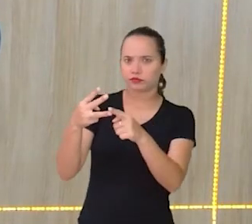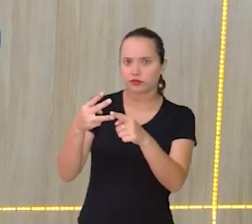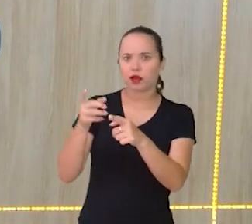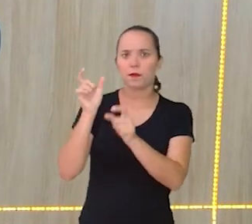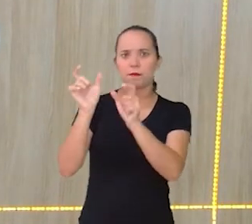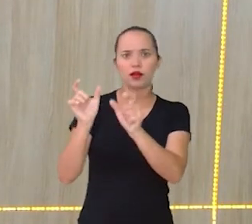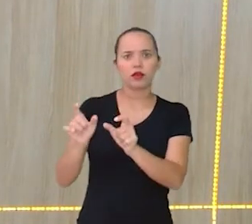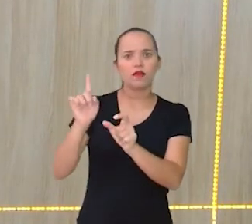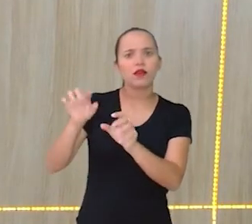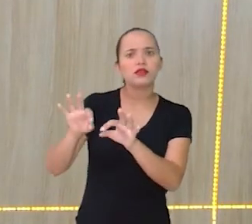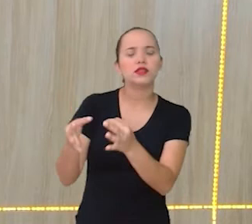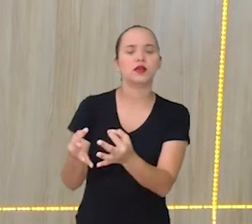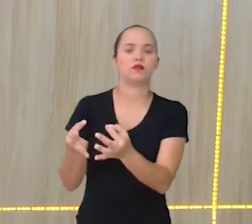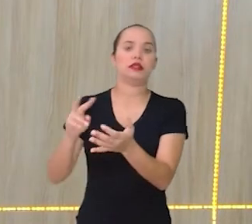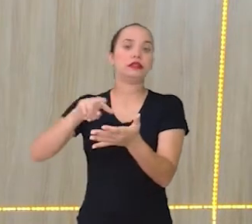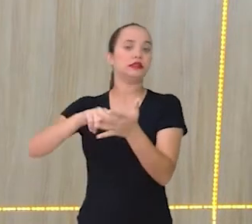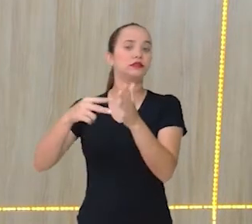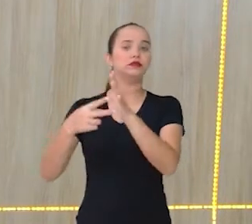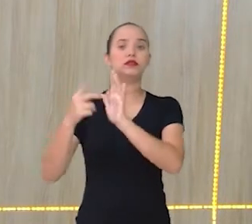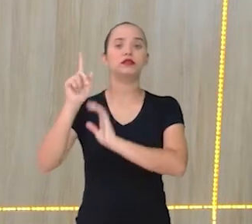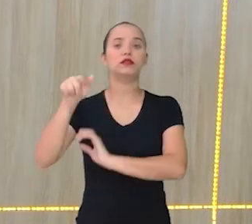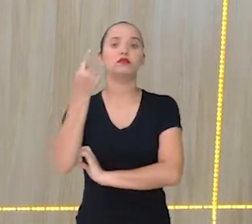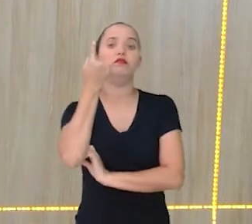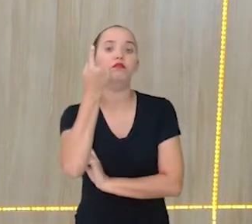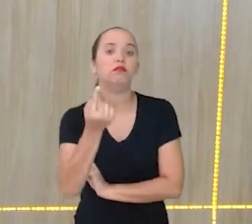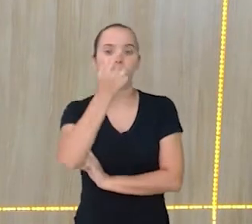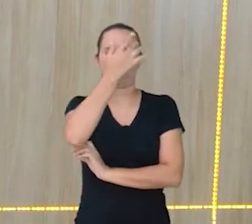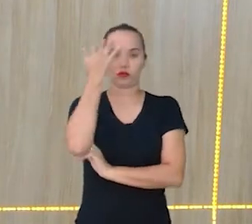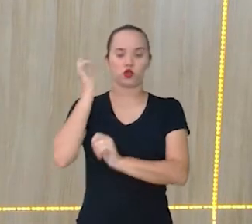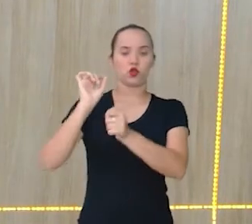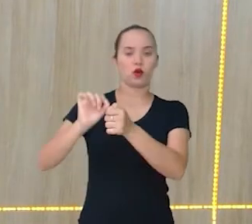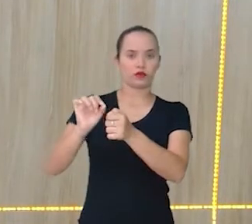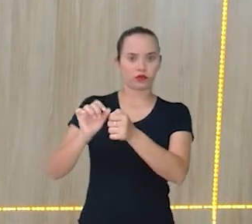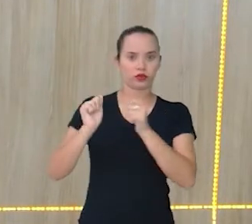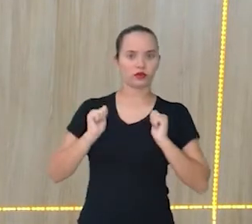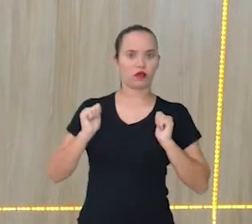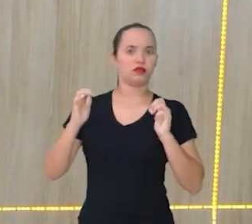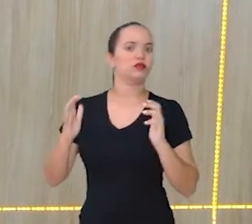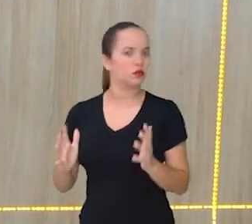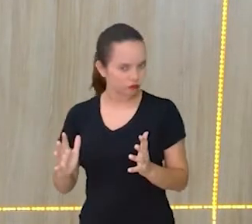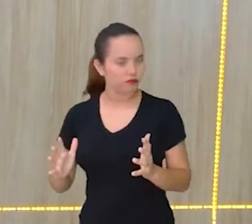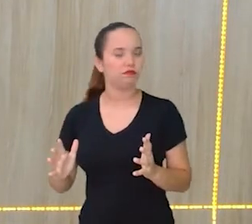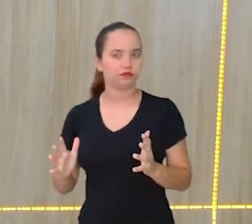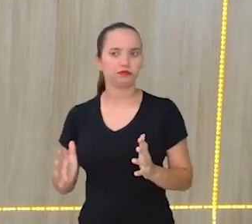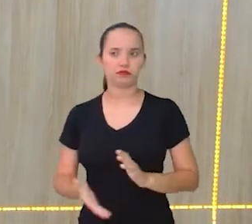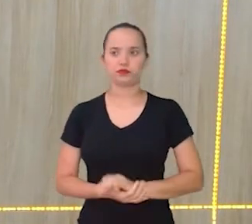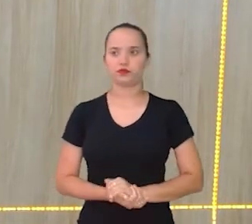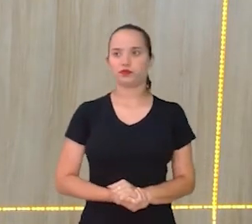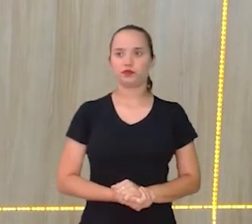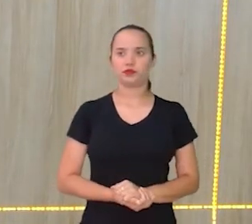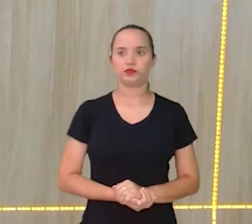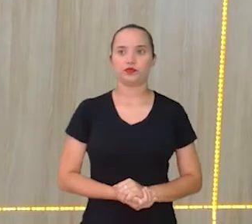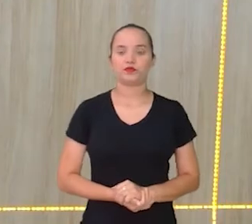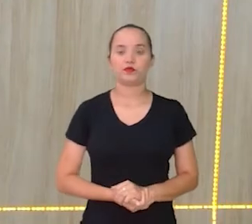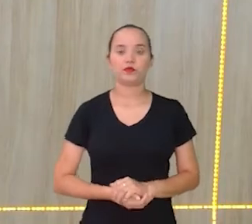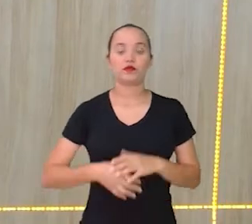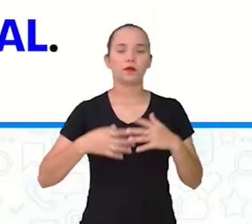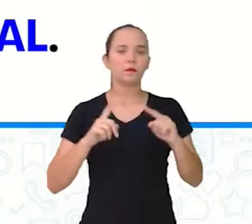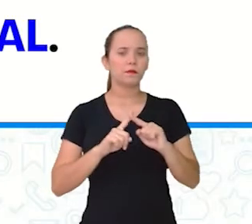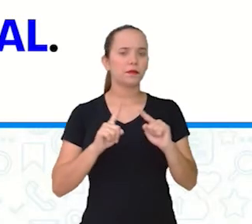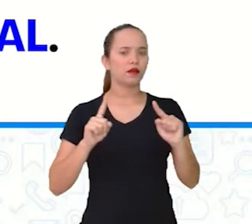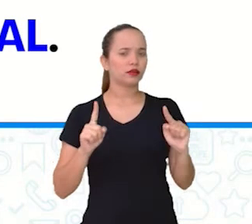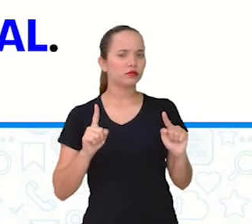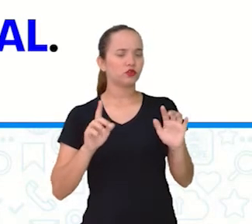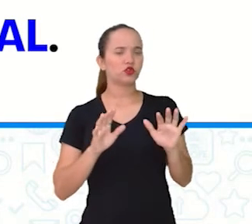no singular, tá? Indicando que apenas uma pessoa fez essa ação, certo? E